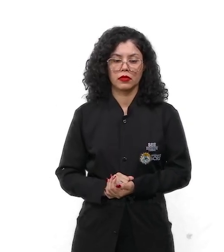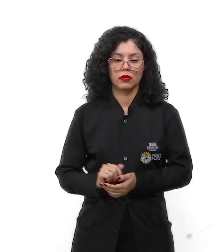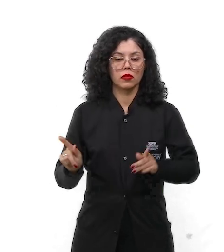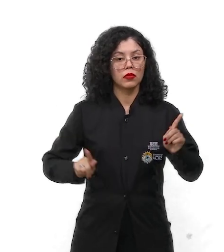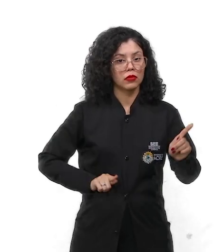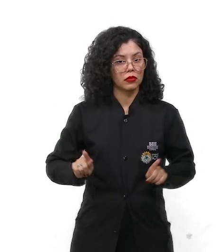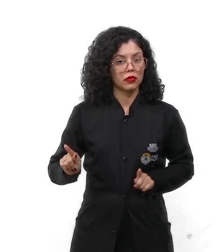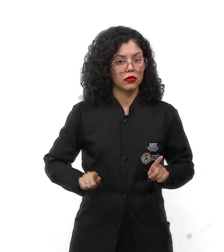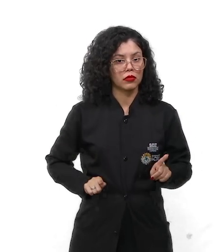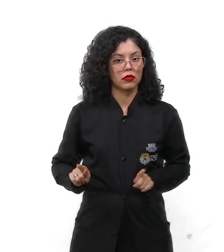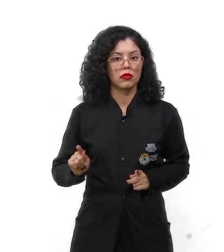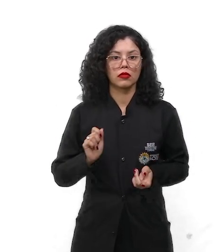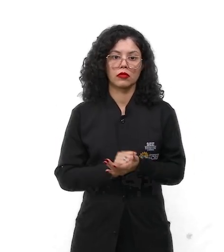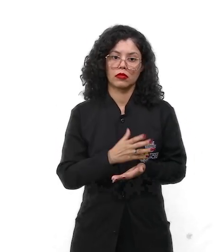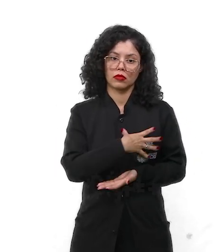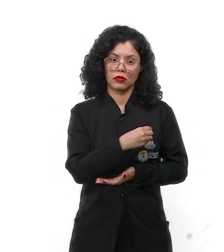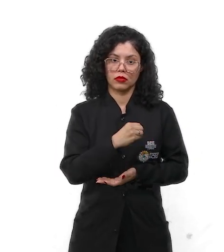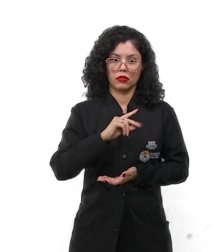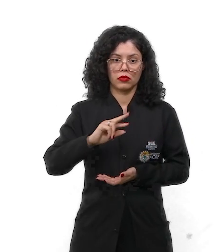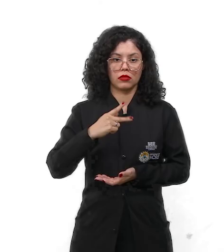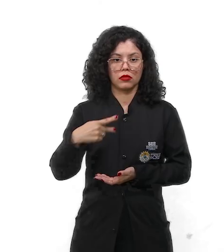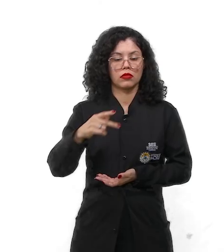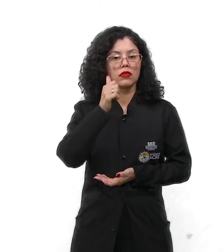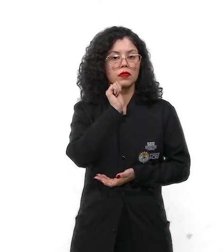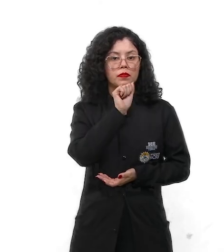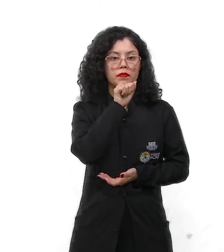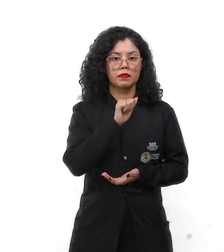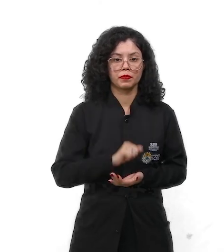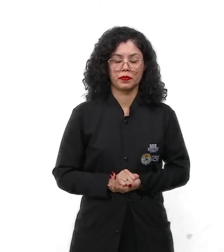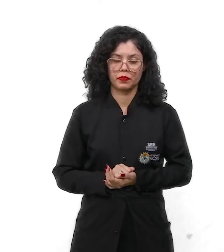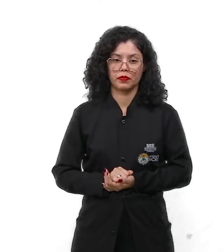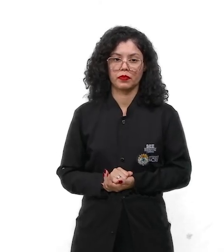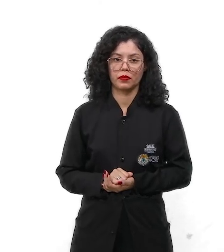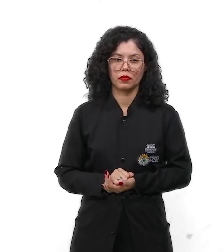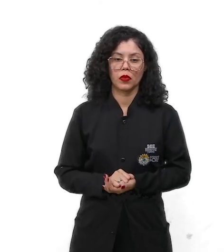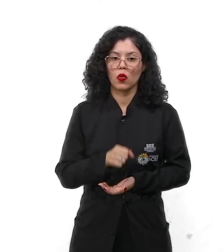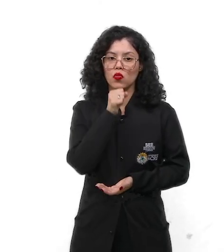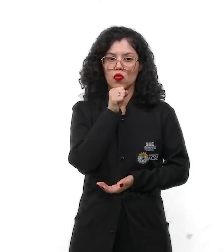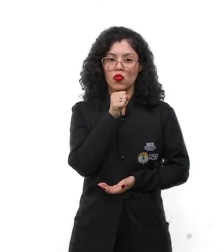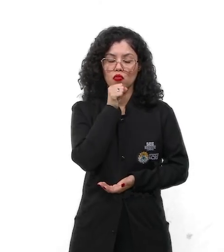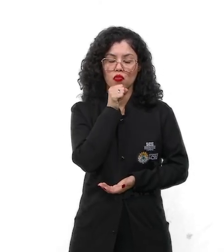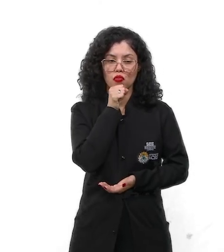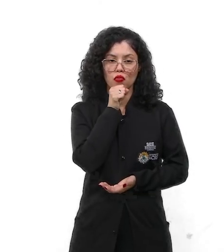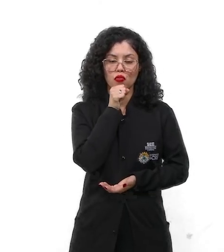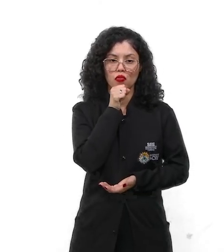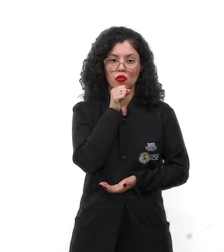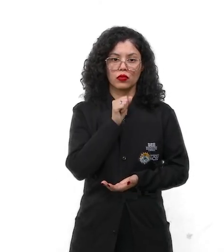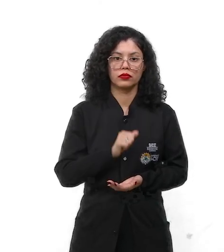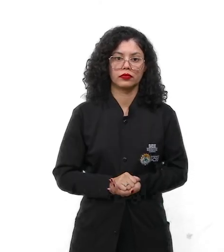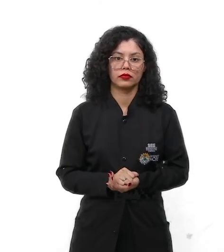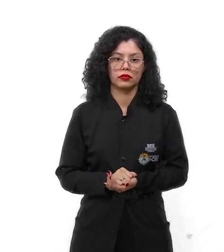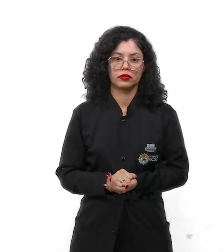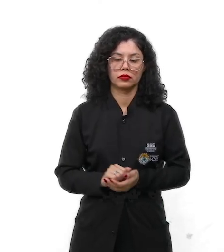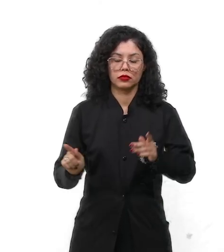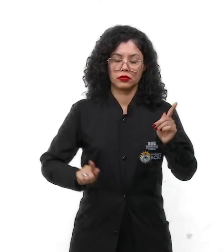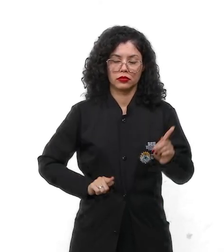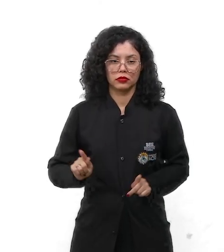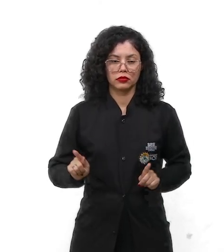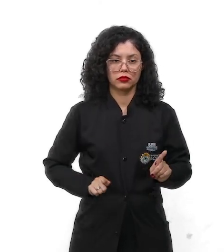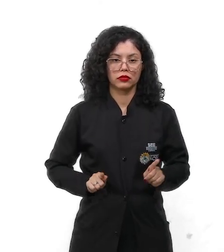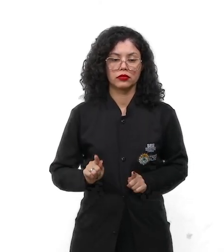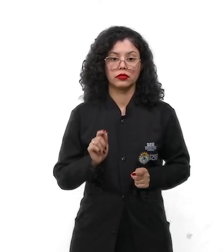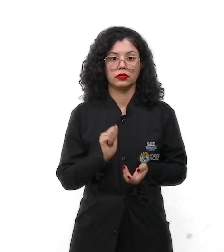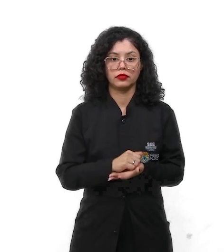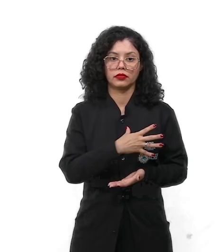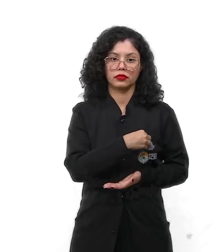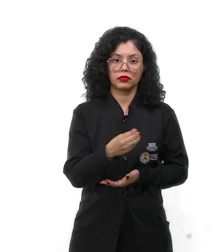primo, filho da irmã de sua mãe. Tá o avô materno e tá a prima, filha do irmão de